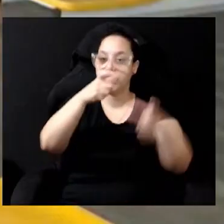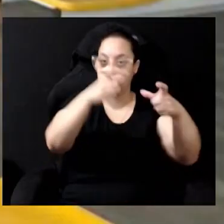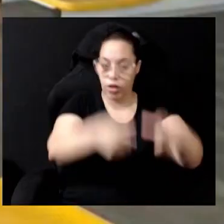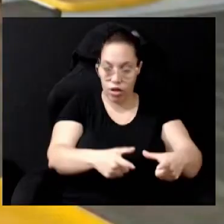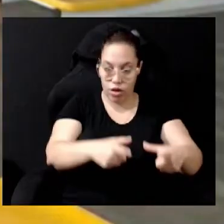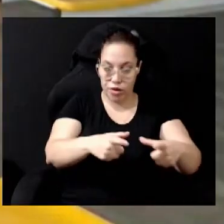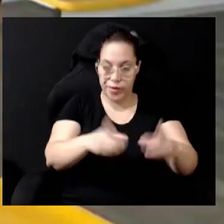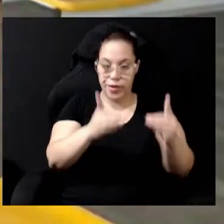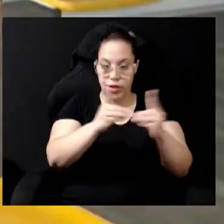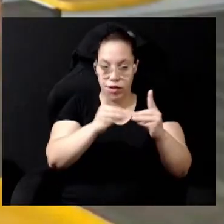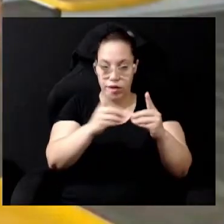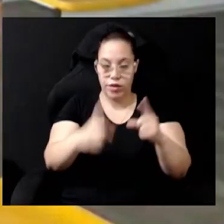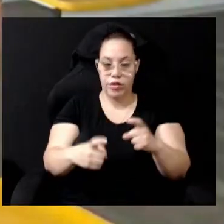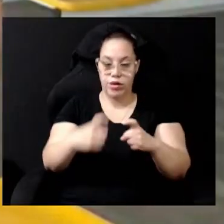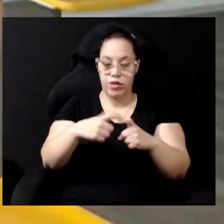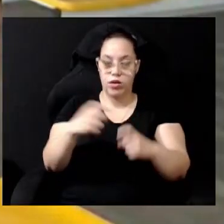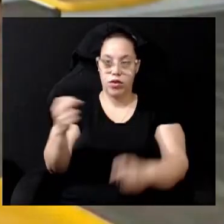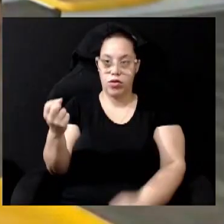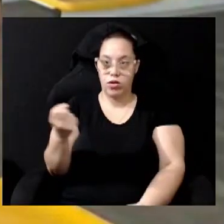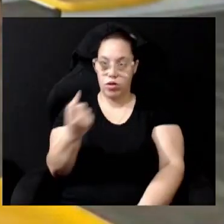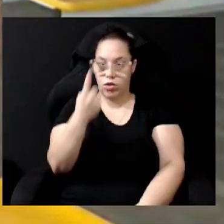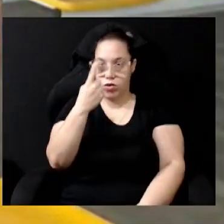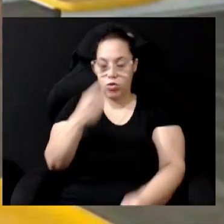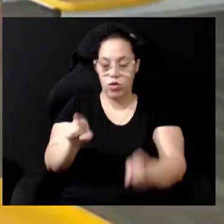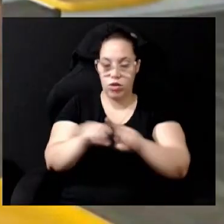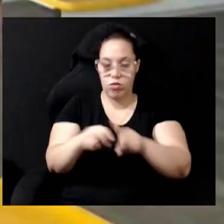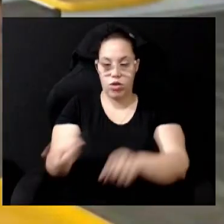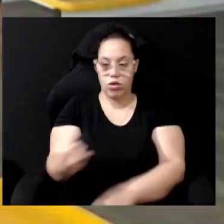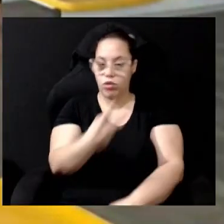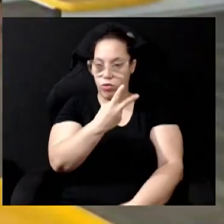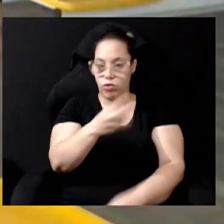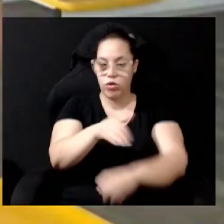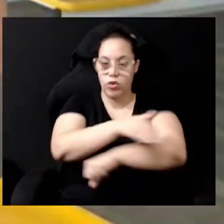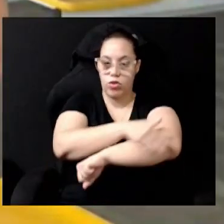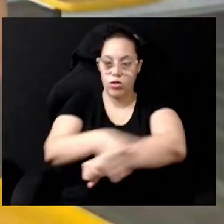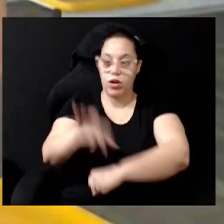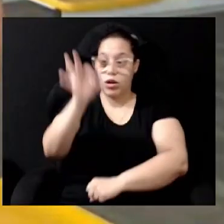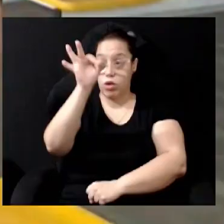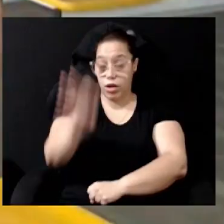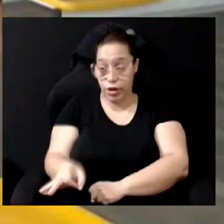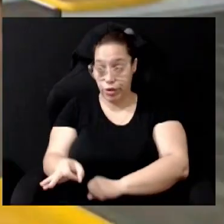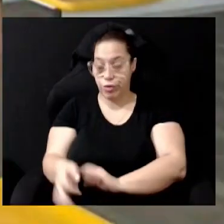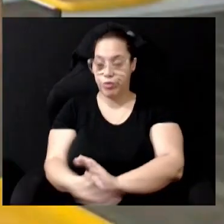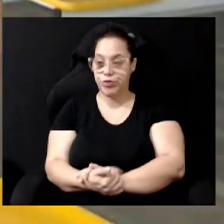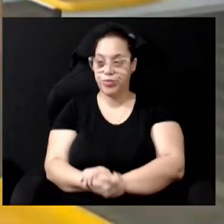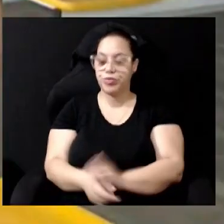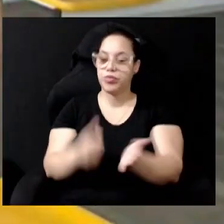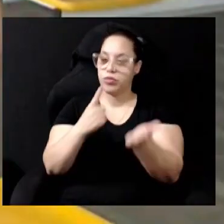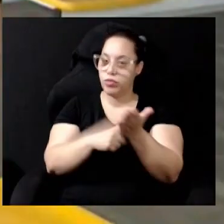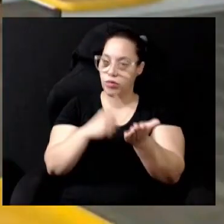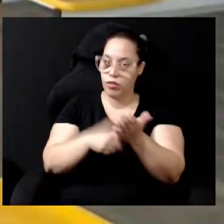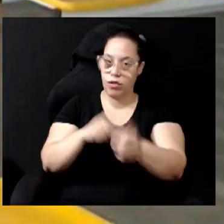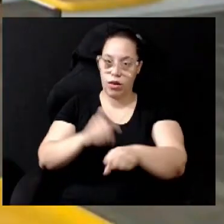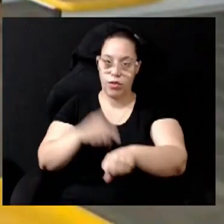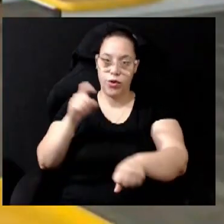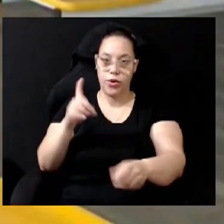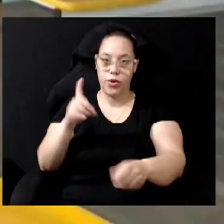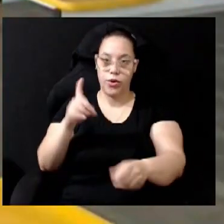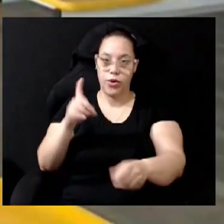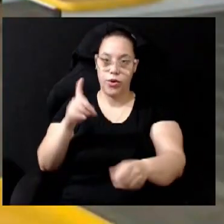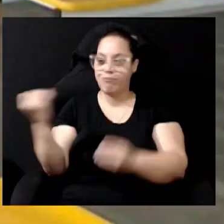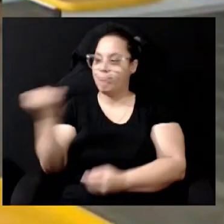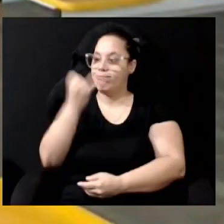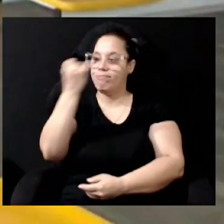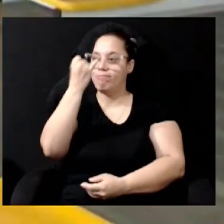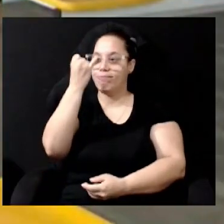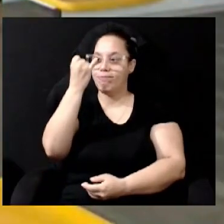tem unidade 1, unidade 2 e o endereço certinho, né? E o horário de atendimento. É importante sempre nos